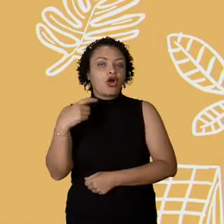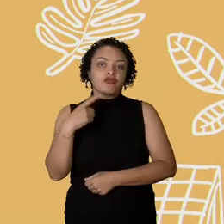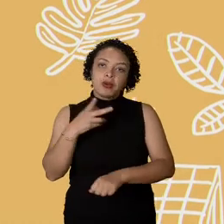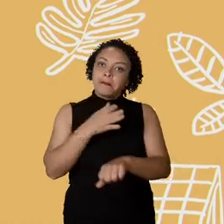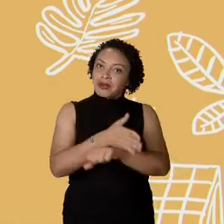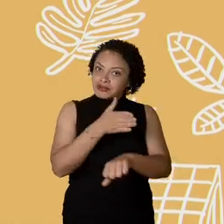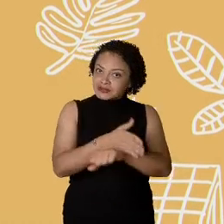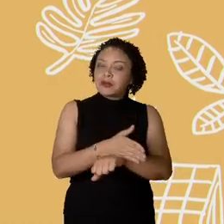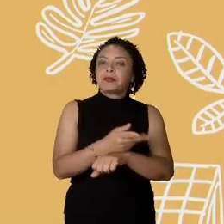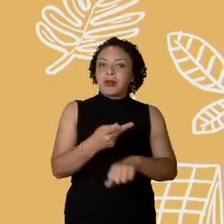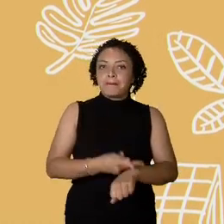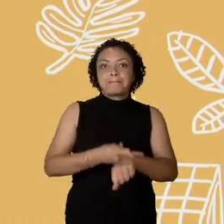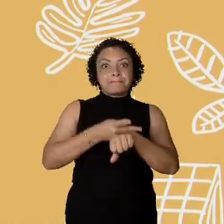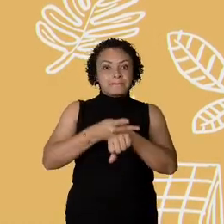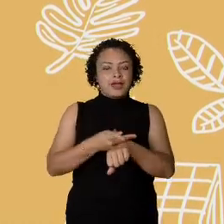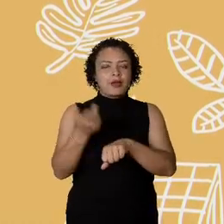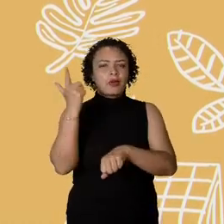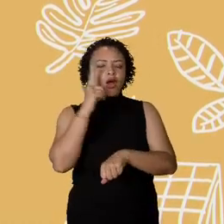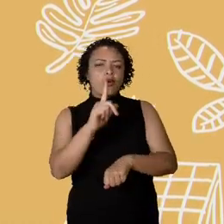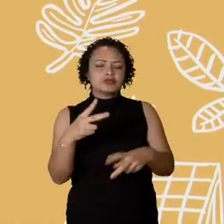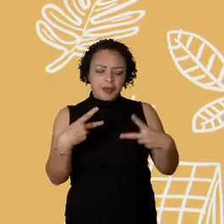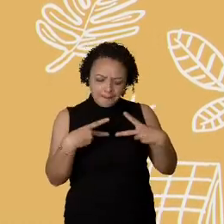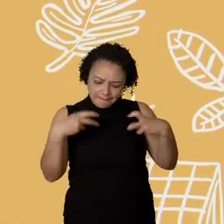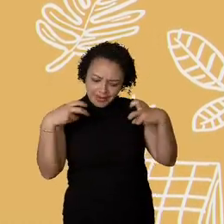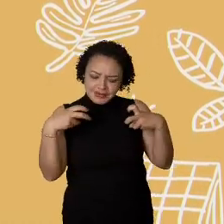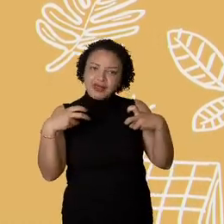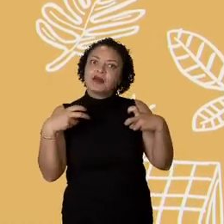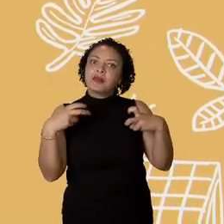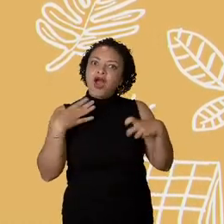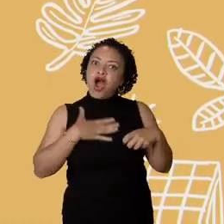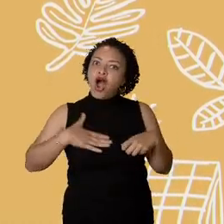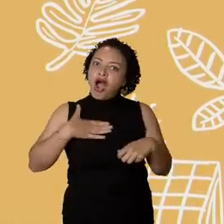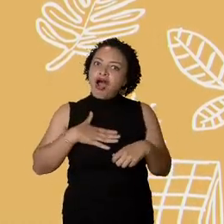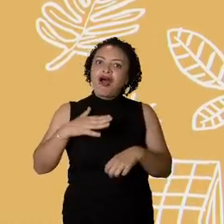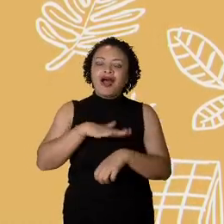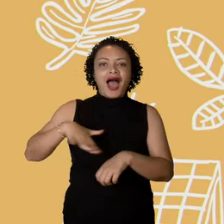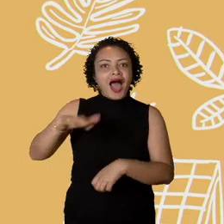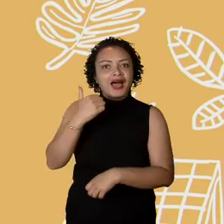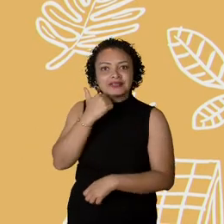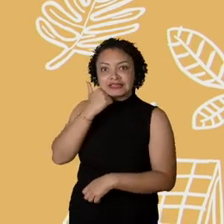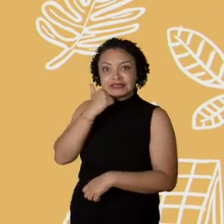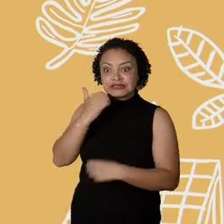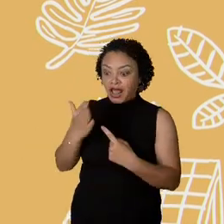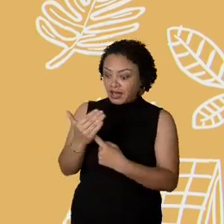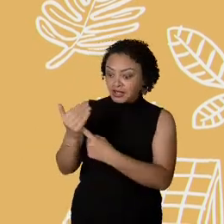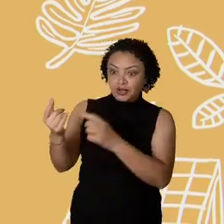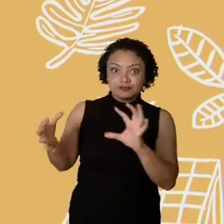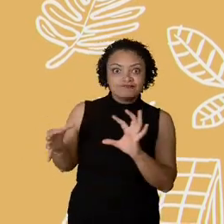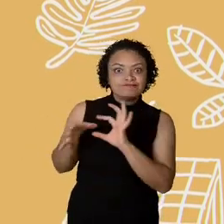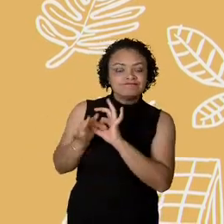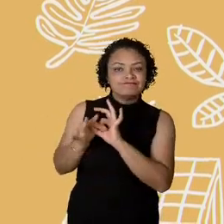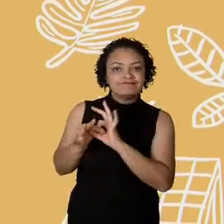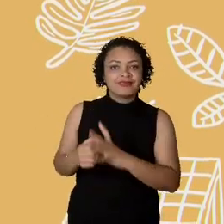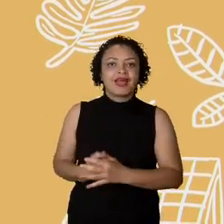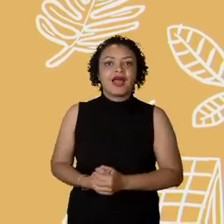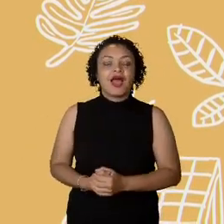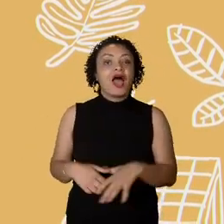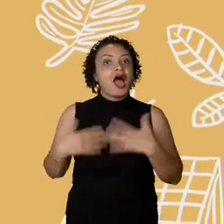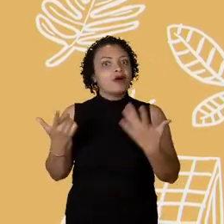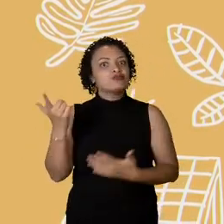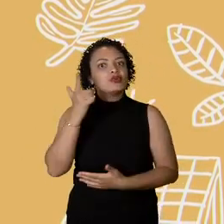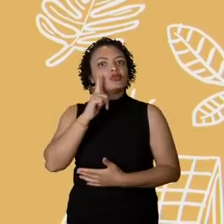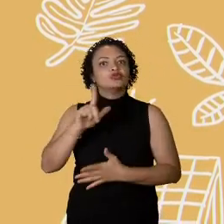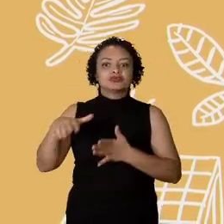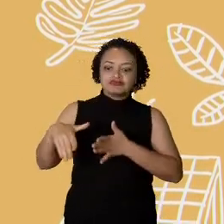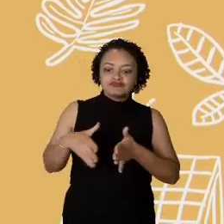ao participar dele, eu consegui perceber que eu gostava muito da área científica juntamente com a tecnológica. E com isso, eu acabei encontrando uma